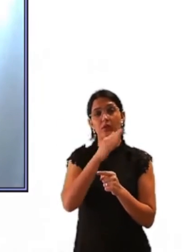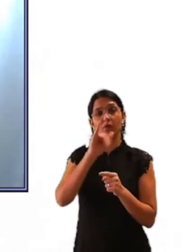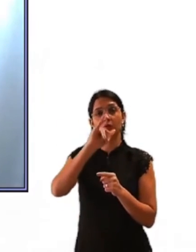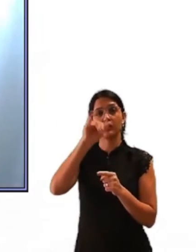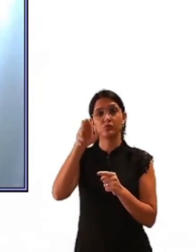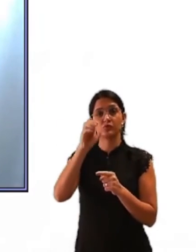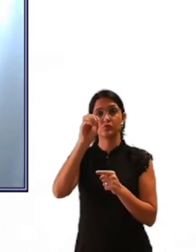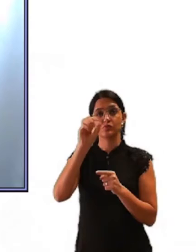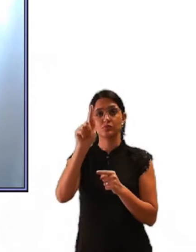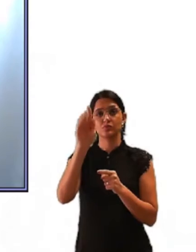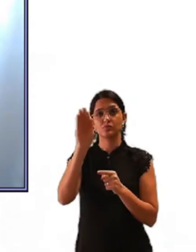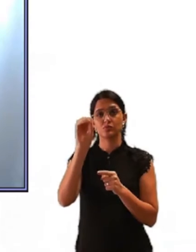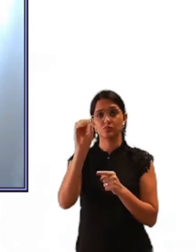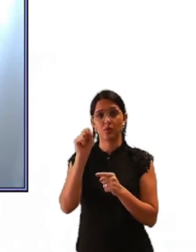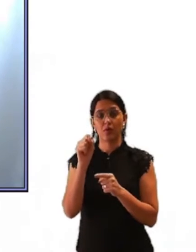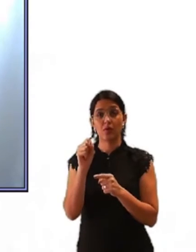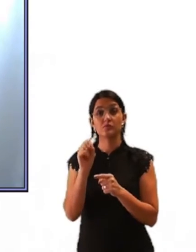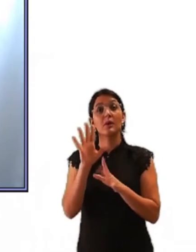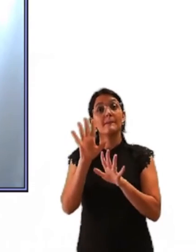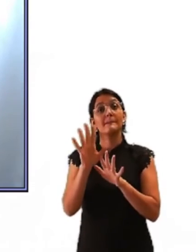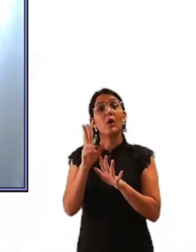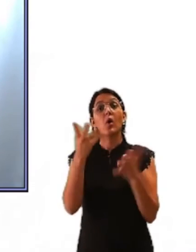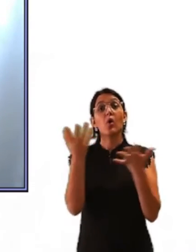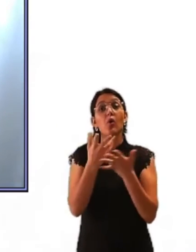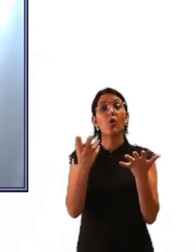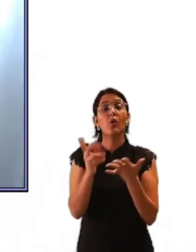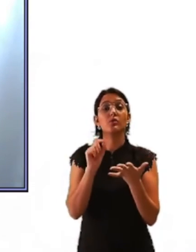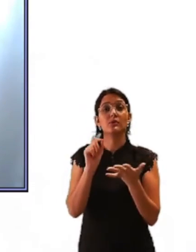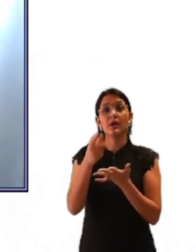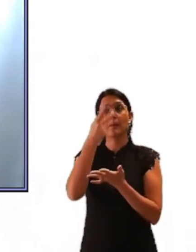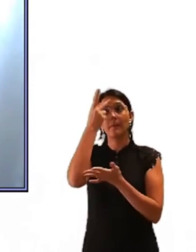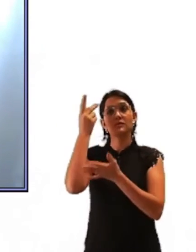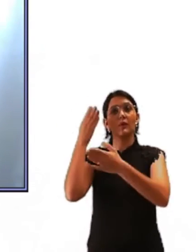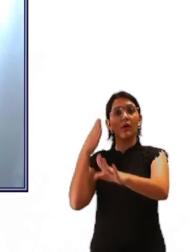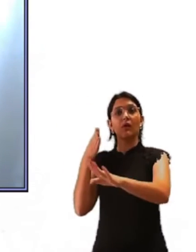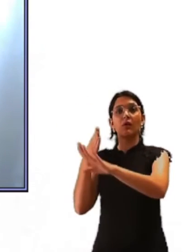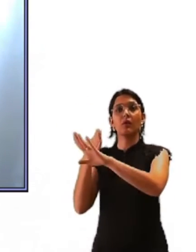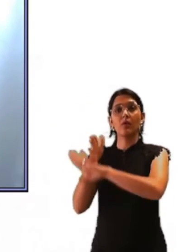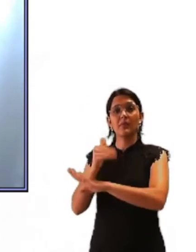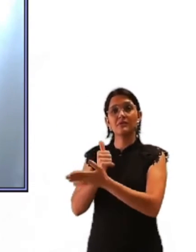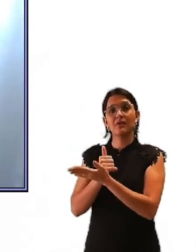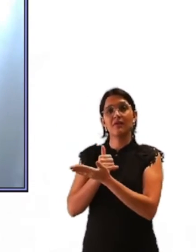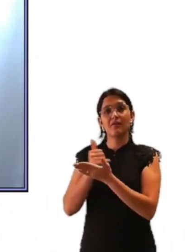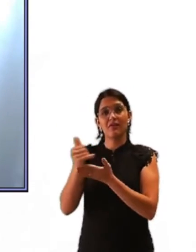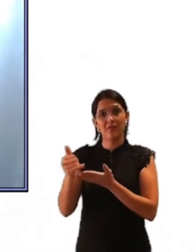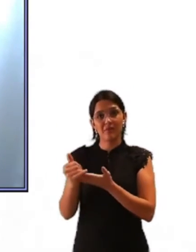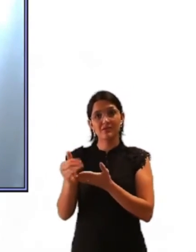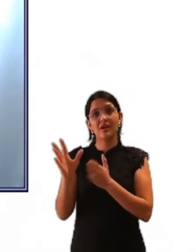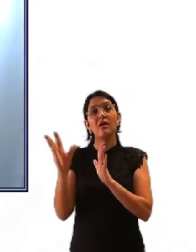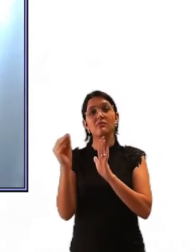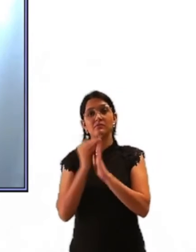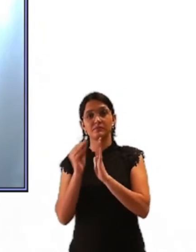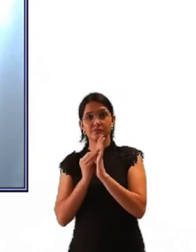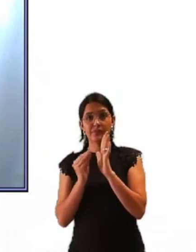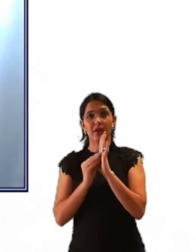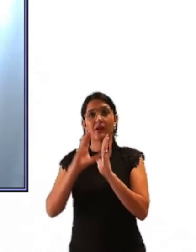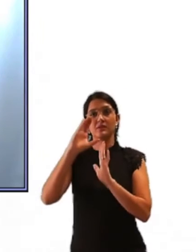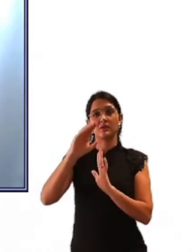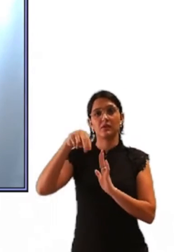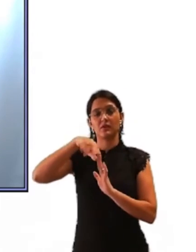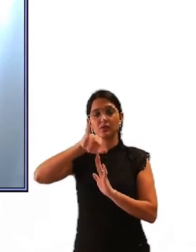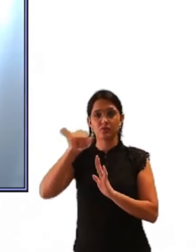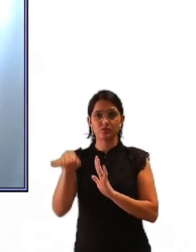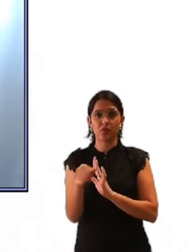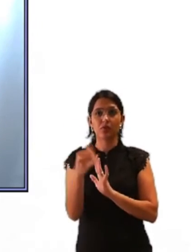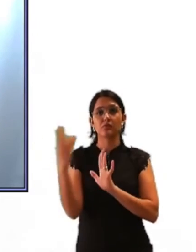ingressar, não na formação, mas no ingresso, a Resolução 75 do CNJ colocou